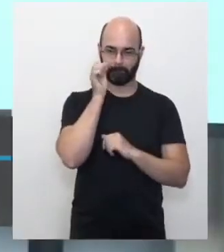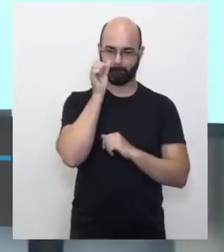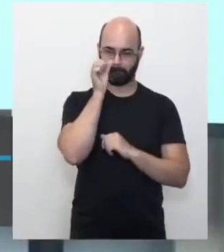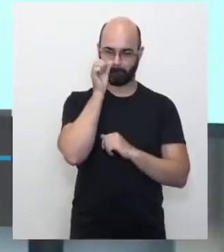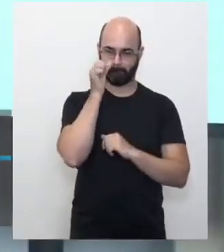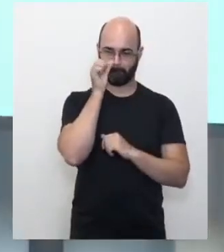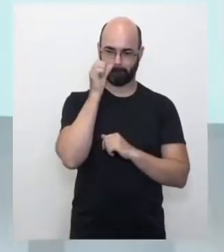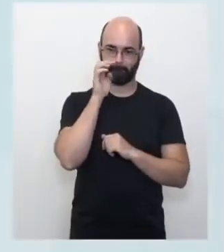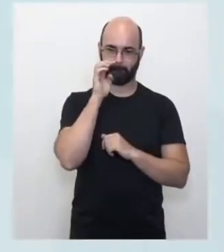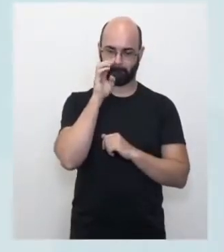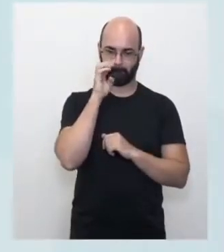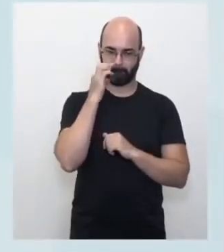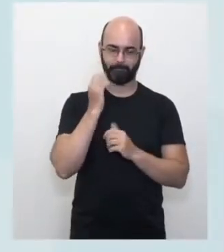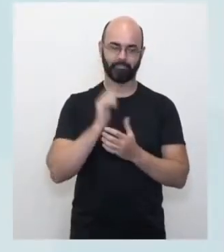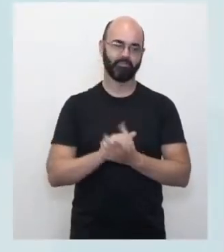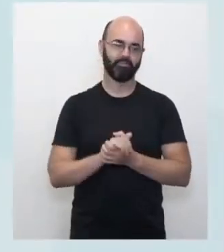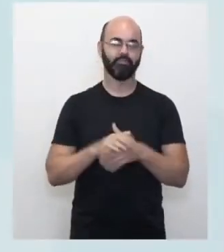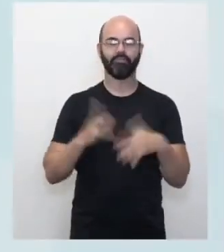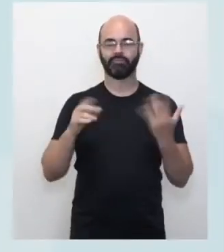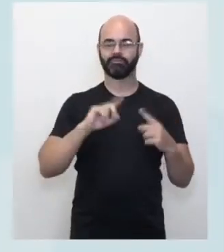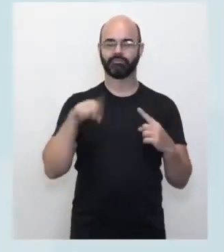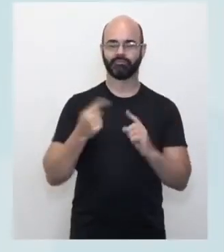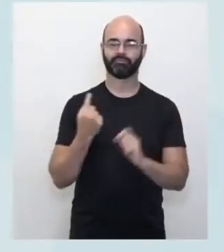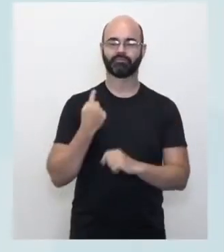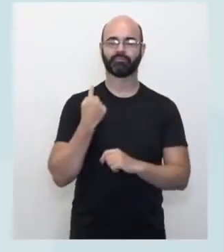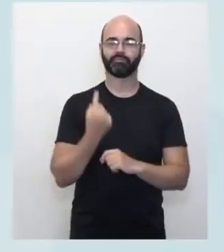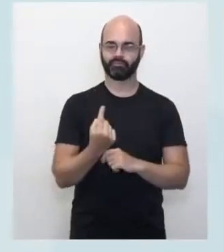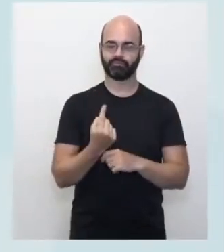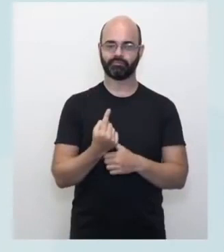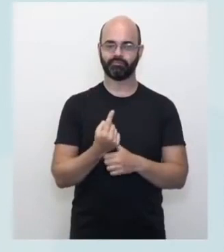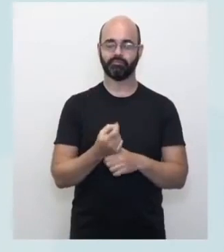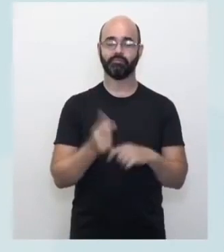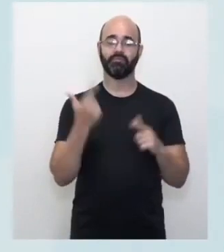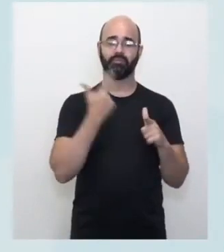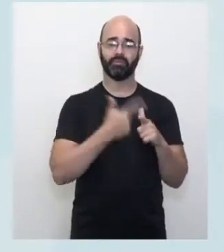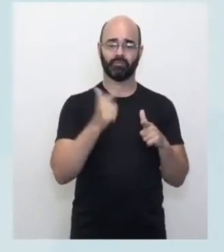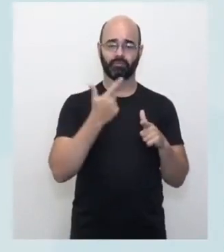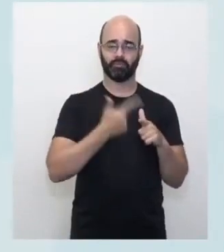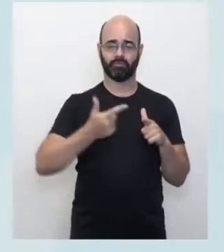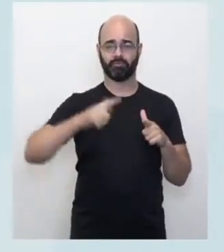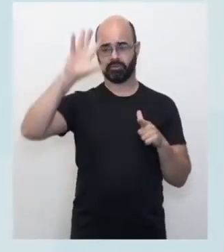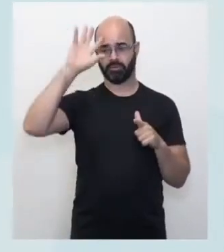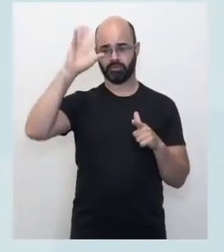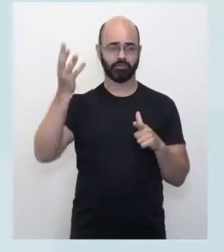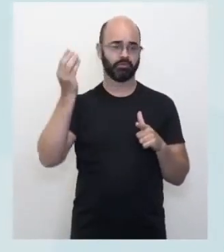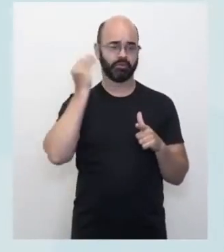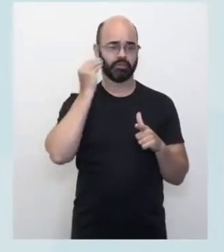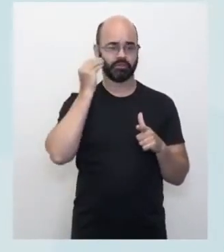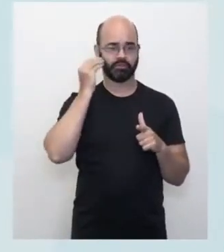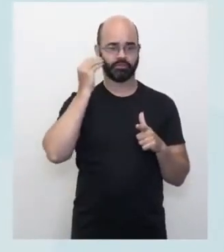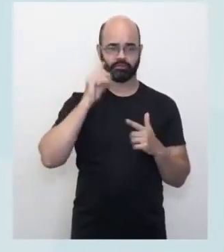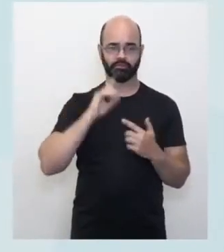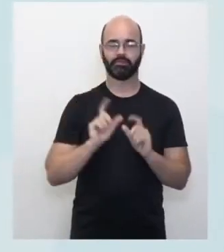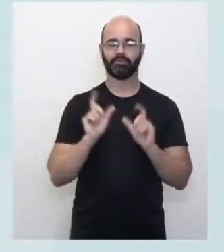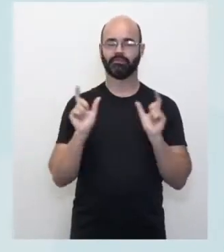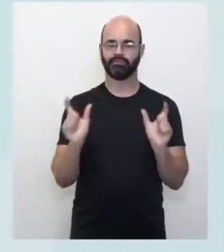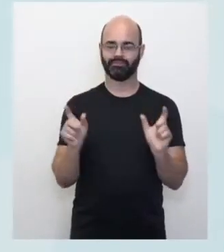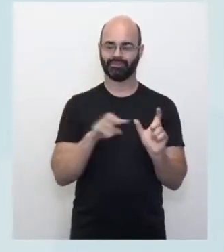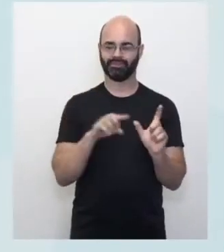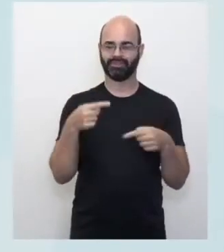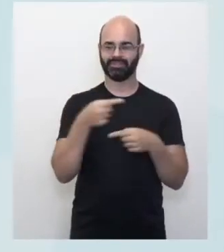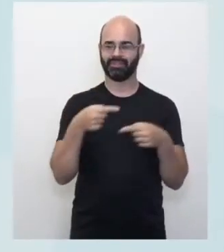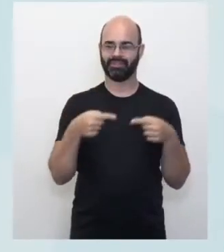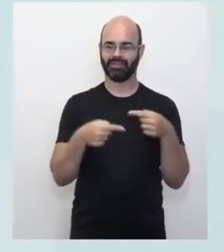da aula de hoje. No caso é um objetivo só. Resolver situações, problema, que envolvam a razão entre duas grandezas de